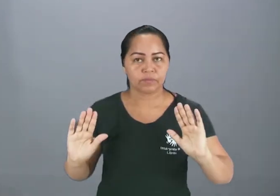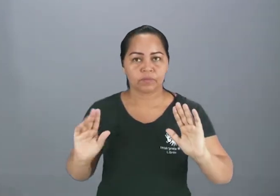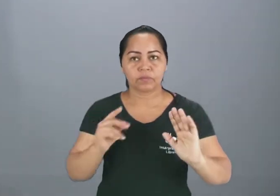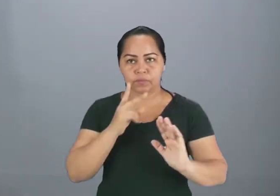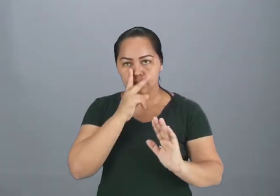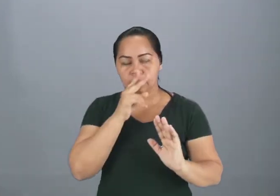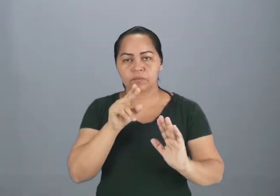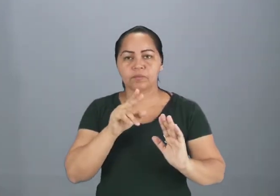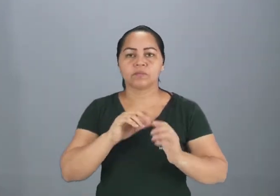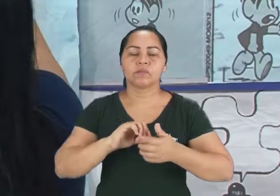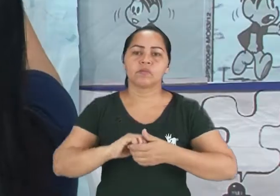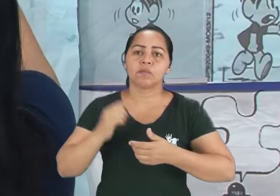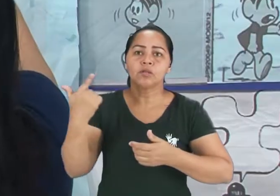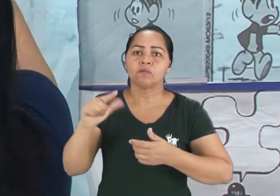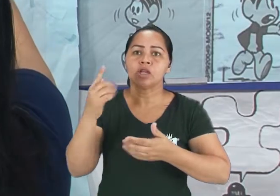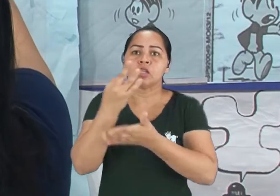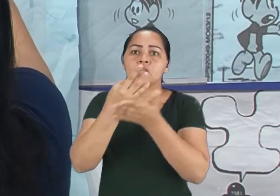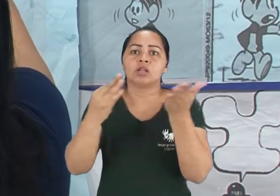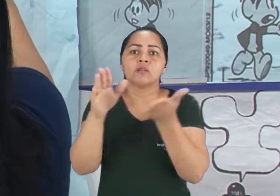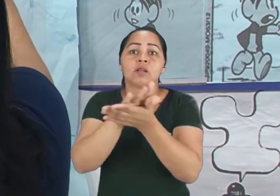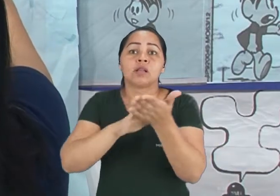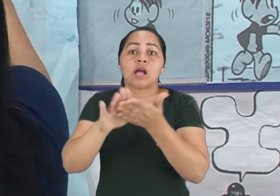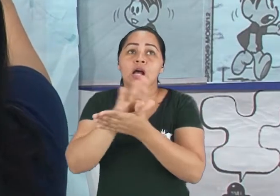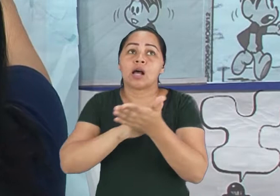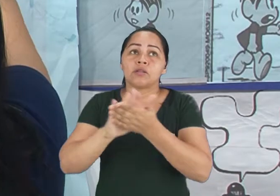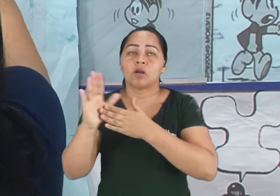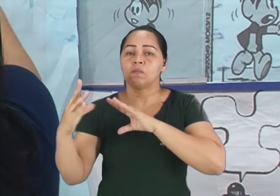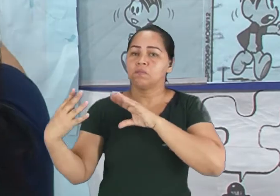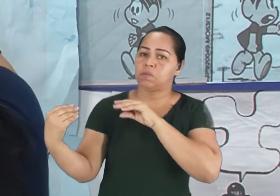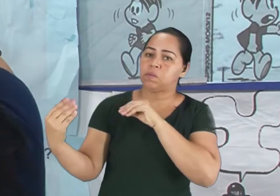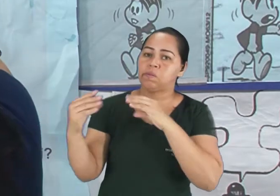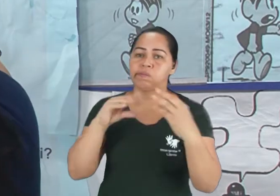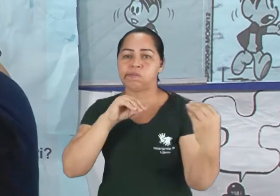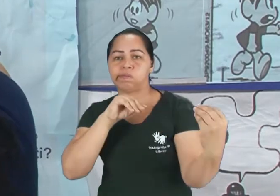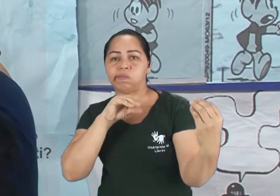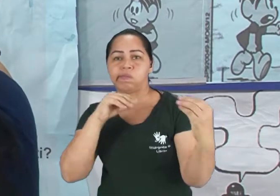tá? Então, o que elas estão fazendo? Ó? Elas estão